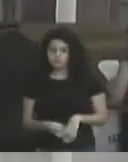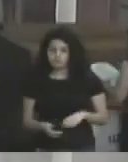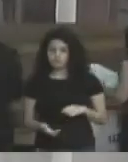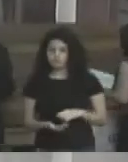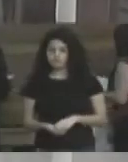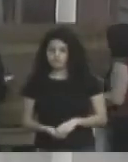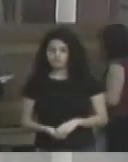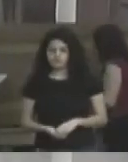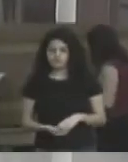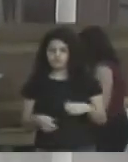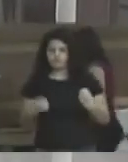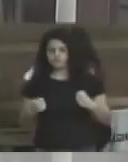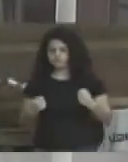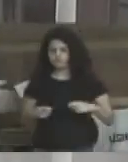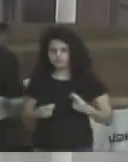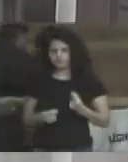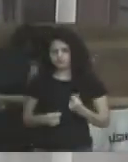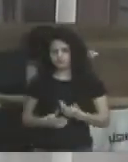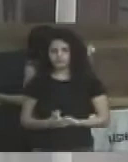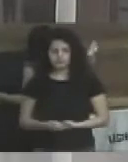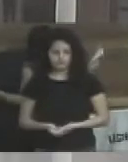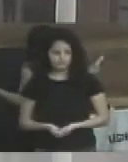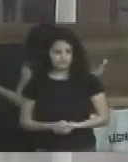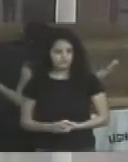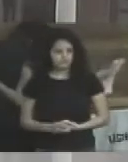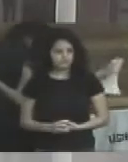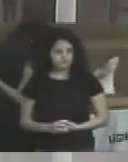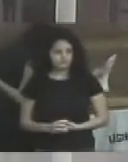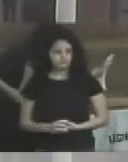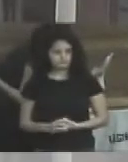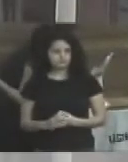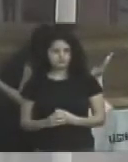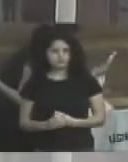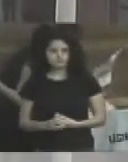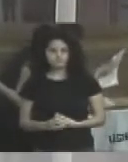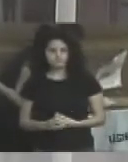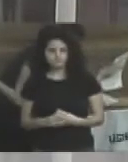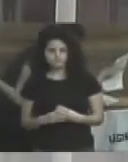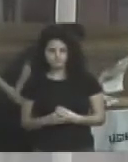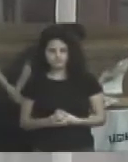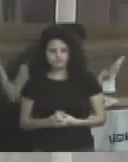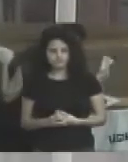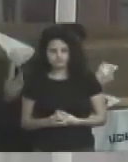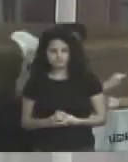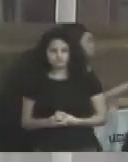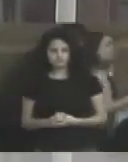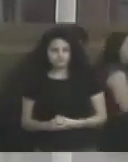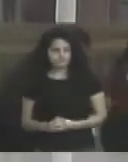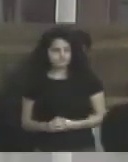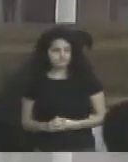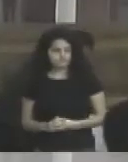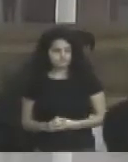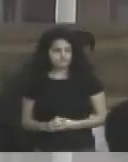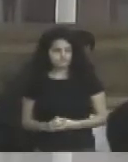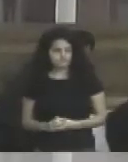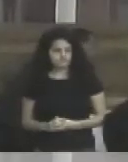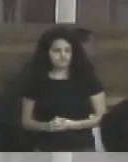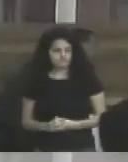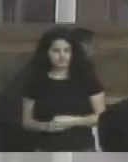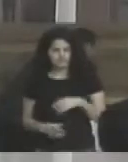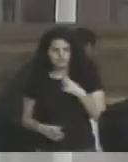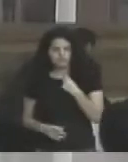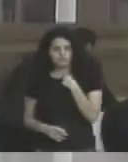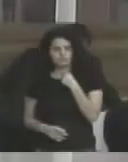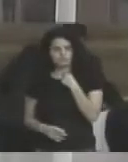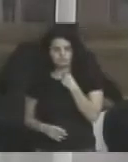casa. Aí vai aumentar a violência, então nós não podemos deixar isso acontecer. Então isso é responsabilidade de todos, de todos. A gente não pode